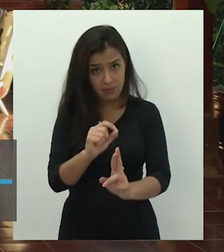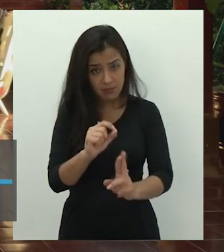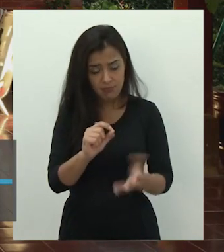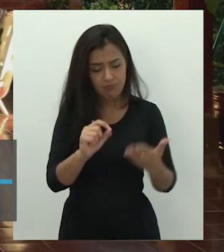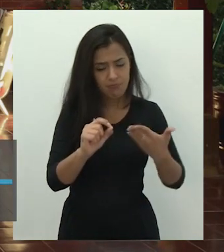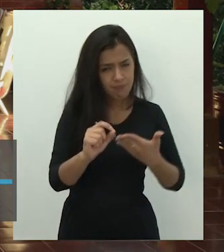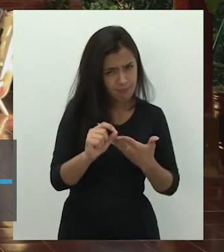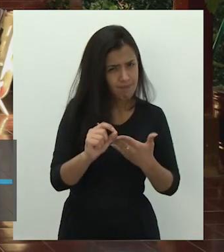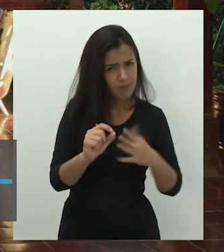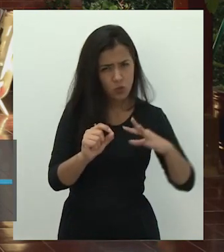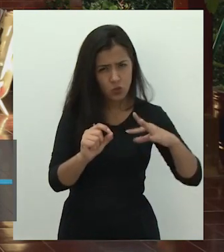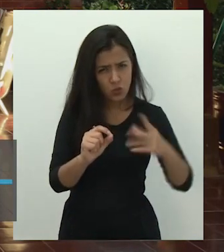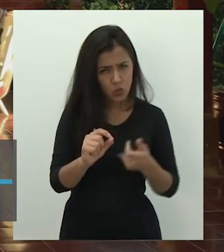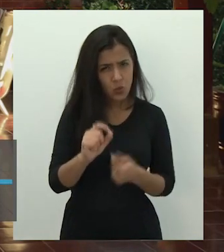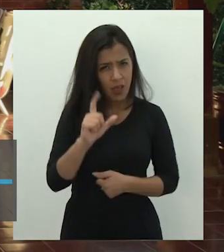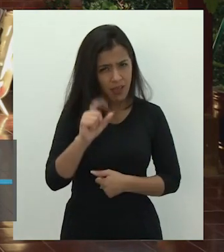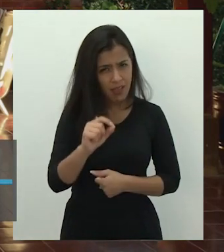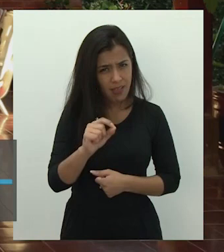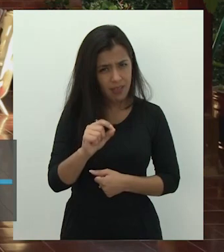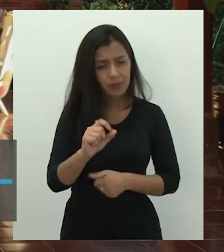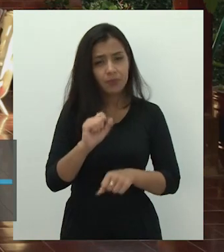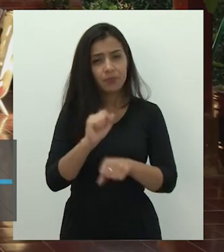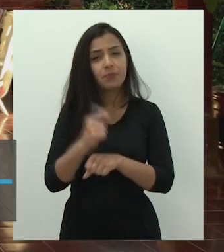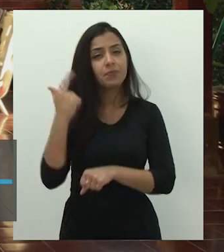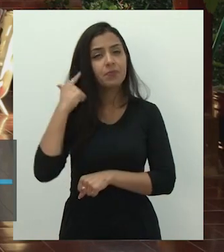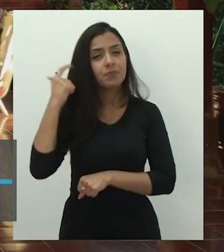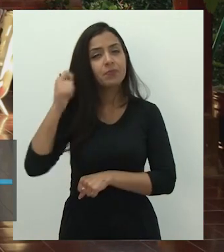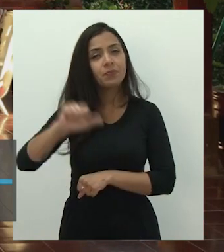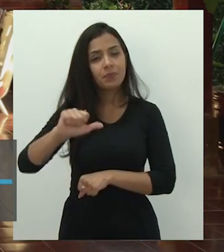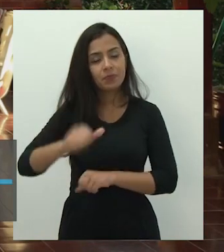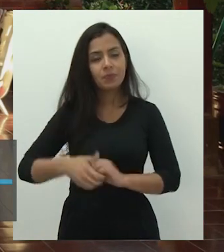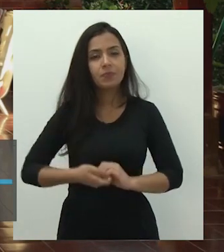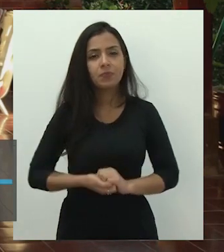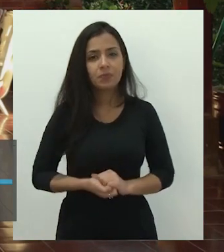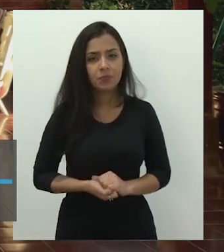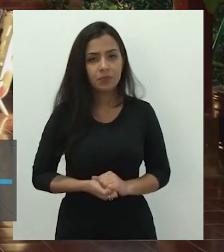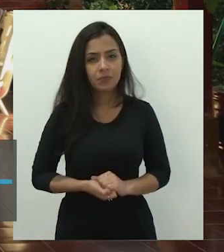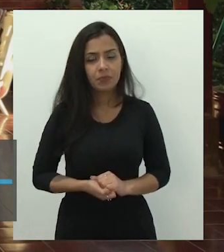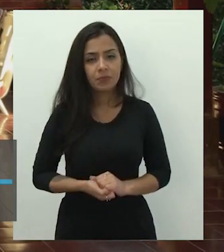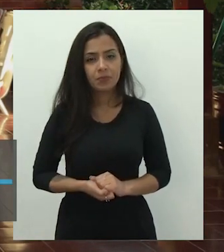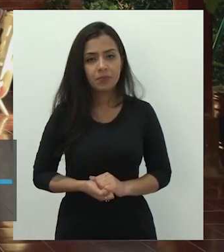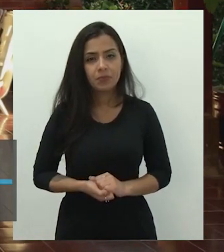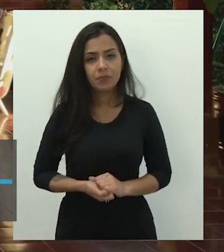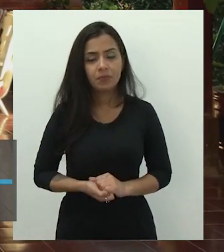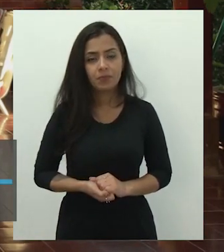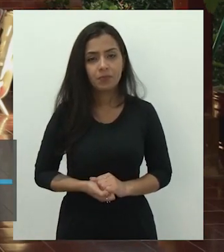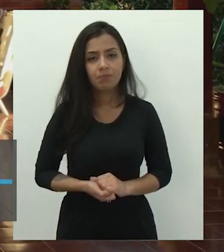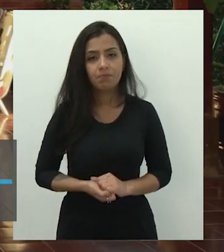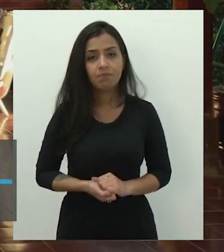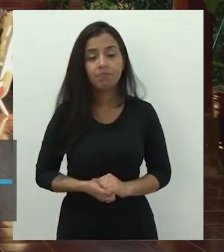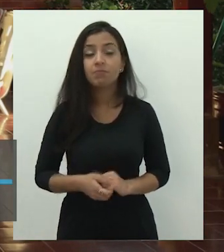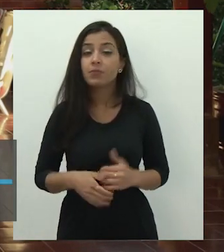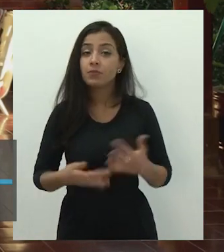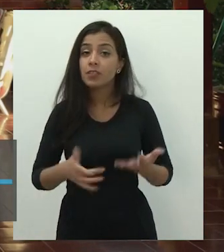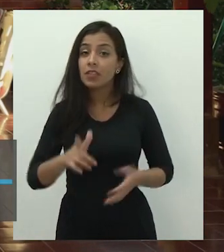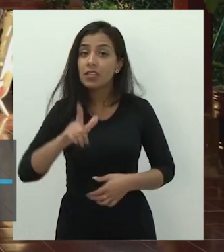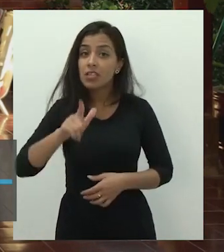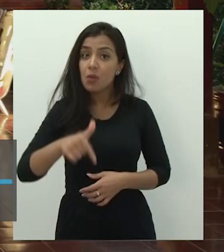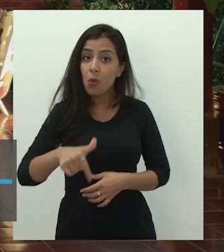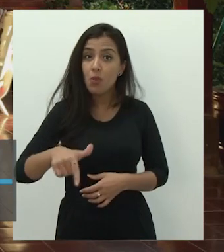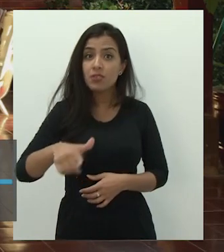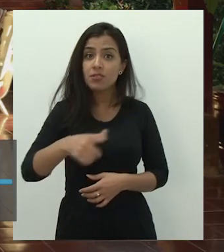nesta situação, eles começarão a reconhecer que há infinitas maneiras de